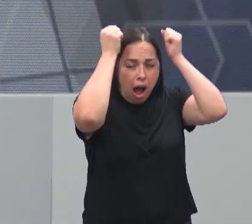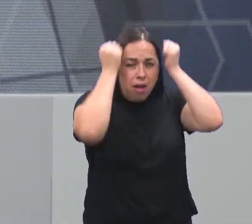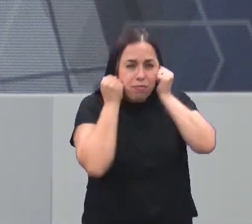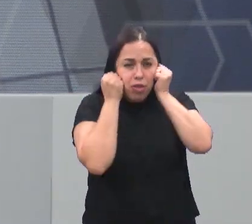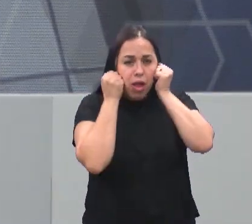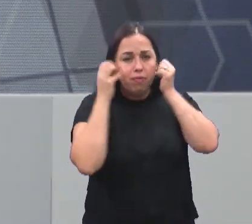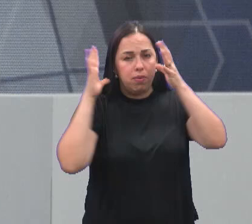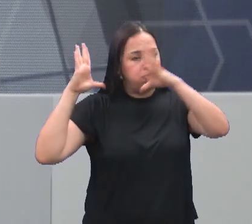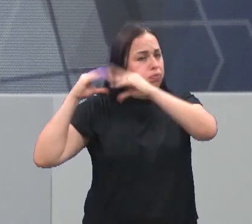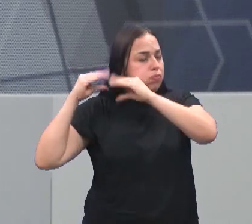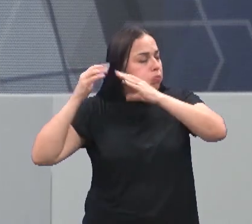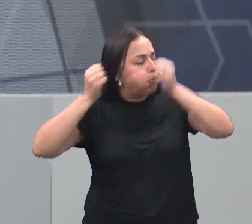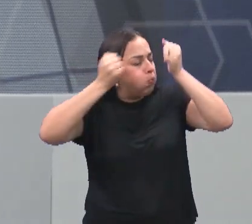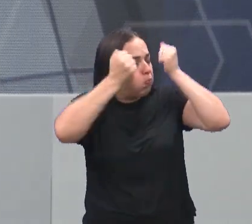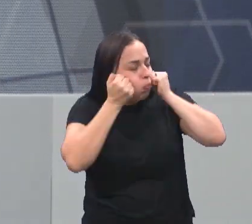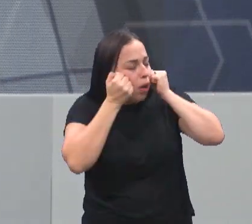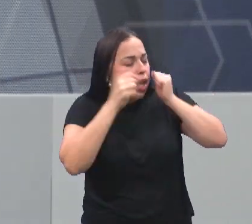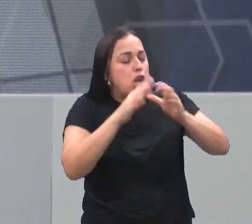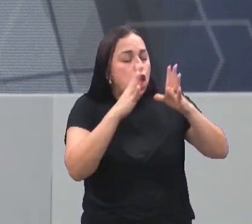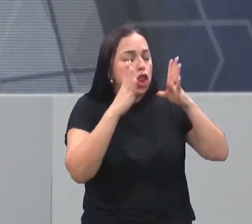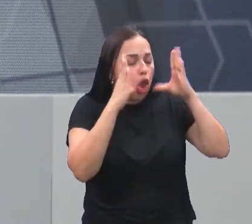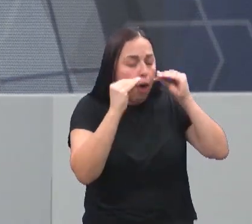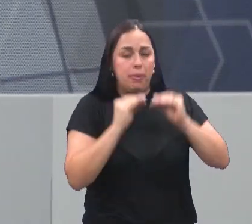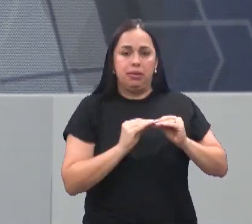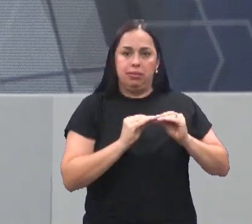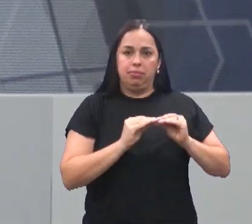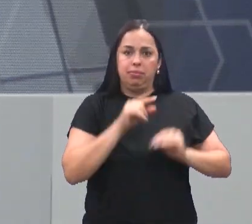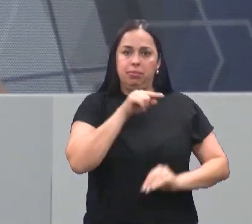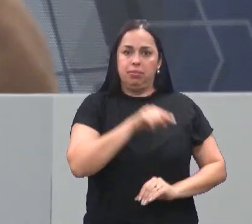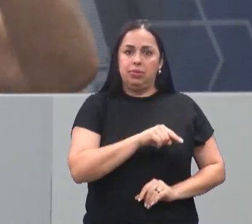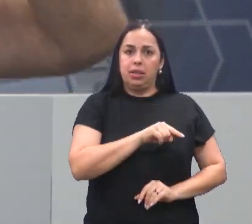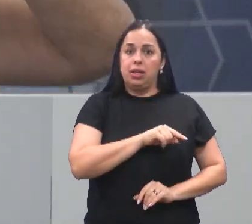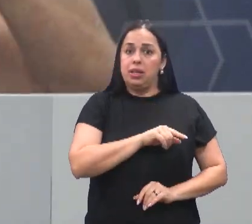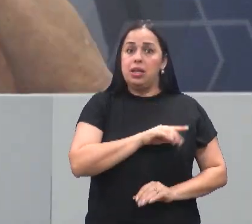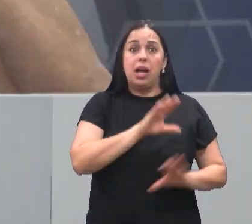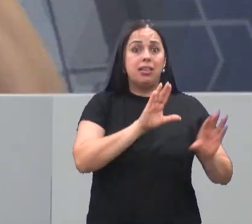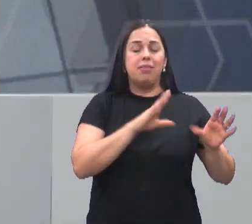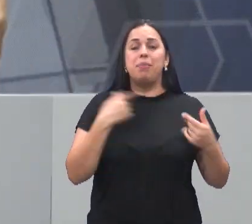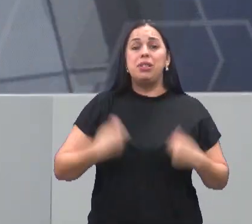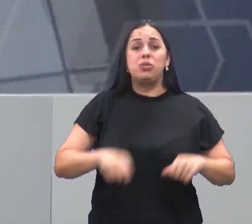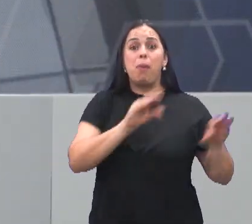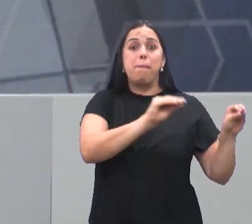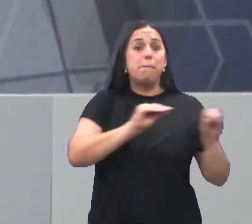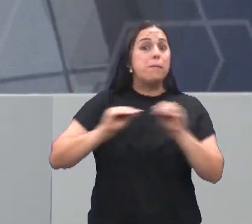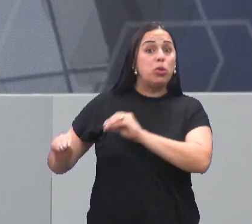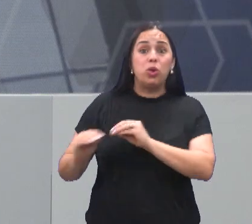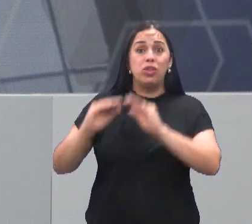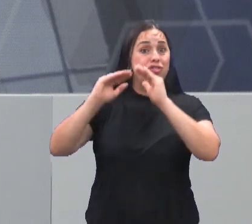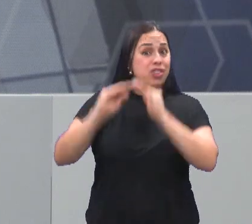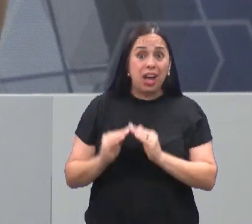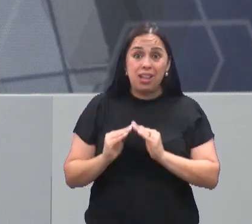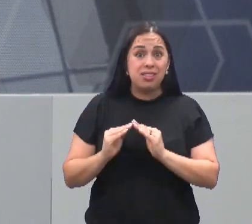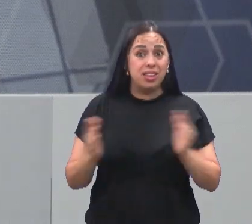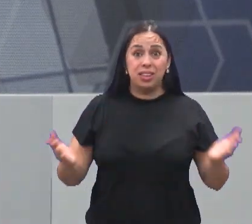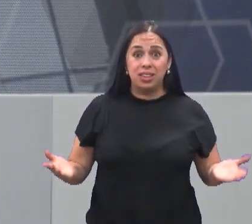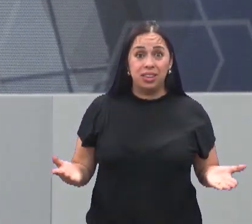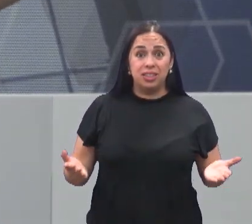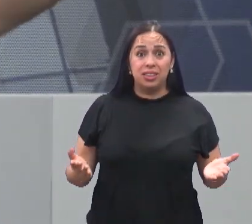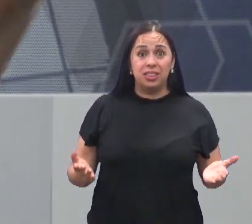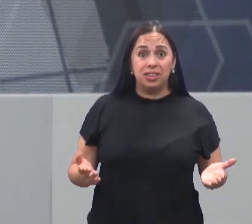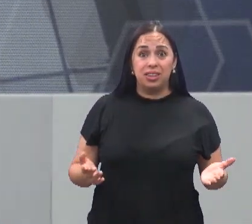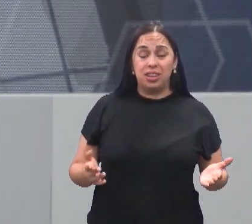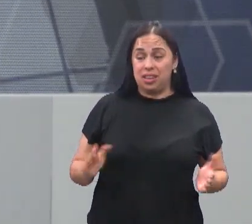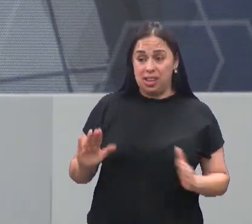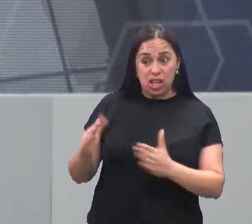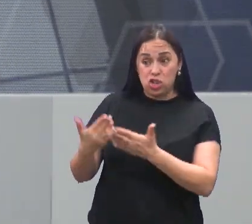Essa avó foi morar lá no Rio Comprido. Faz 2 anos faz 1 ano que ela mudou para cá. A escola daqui,